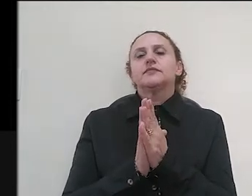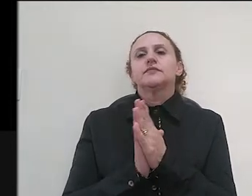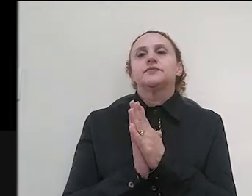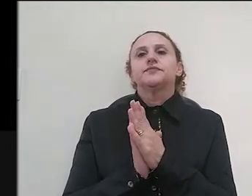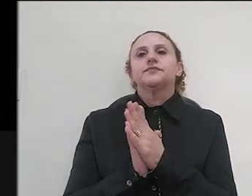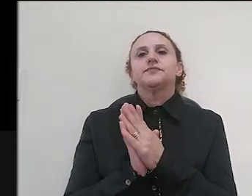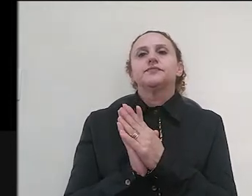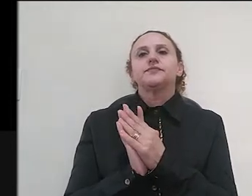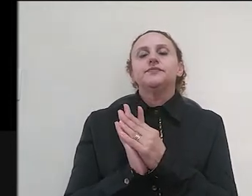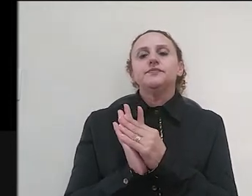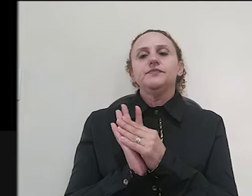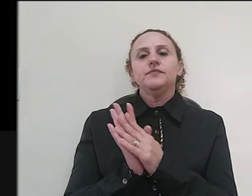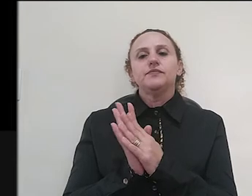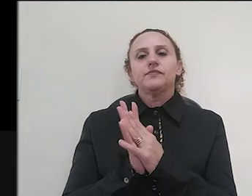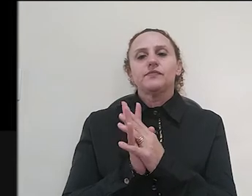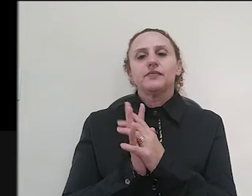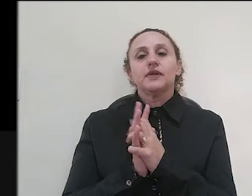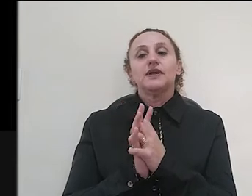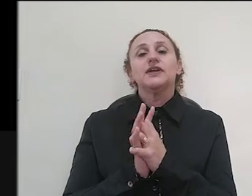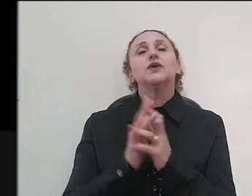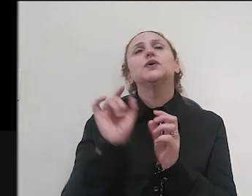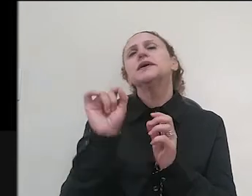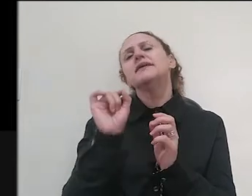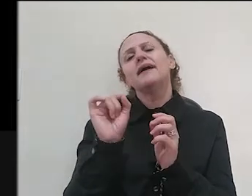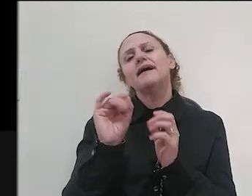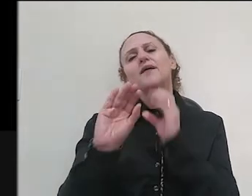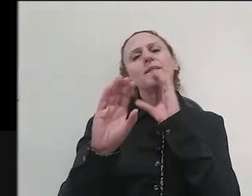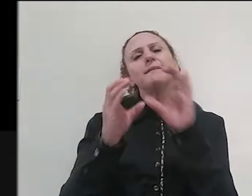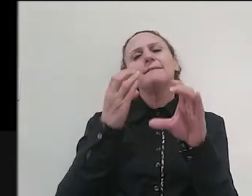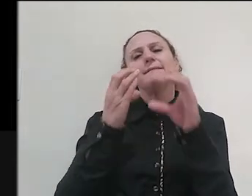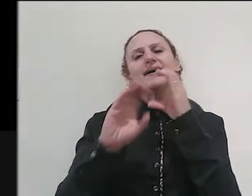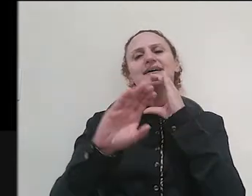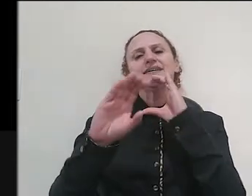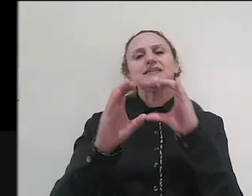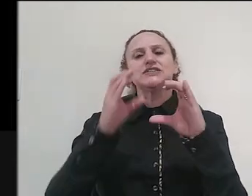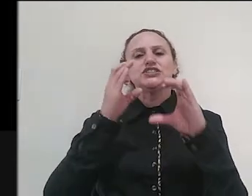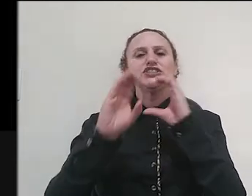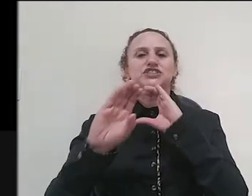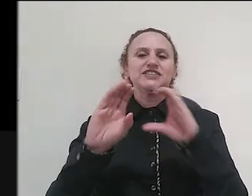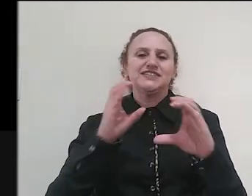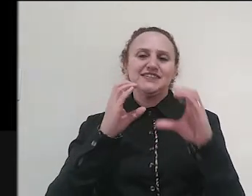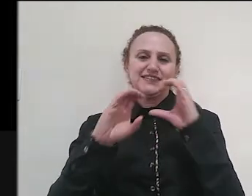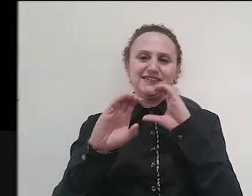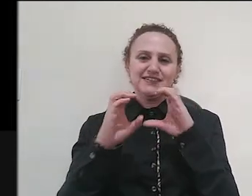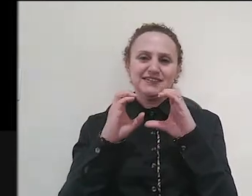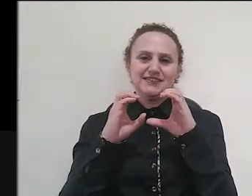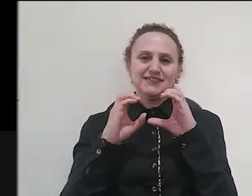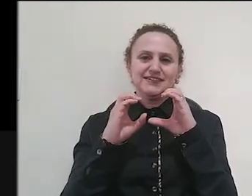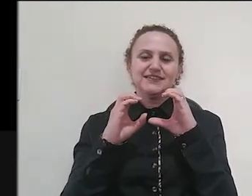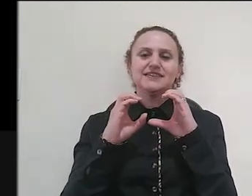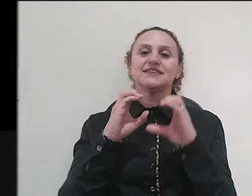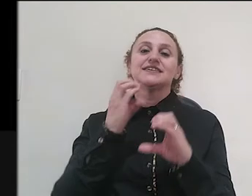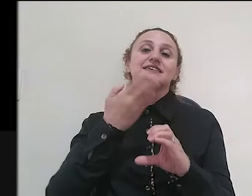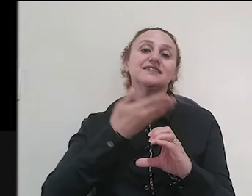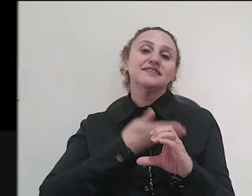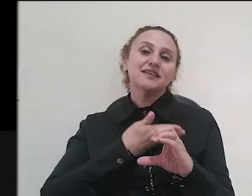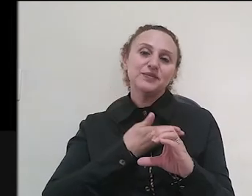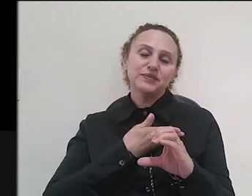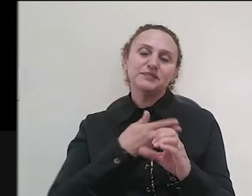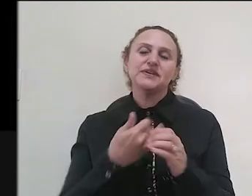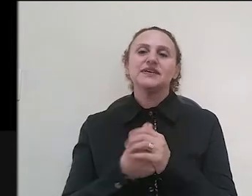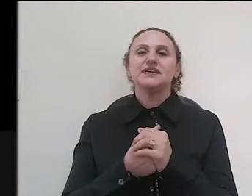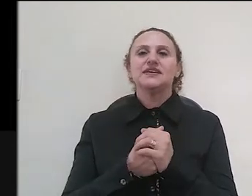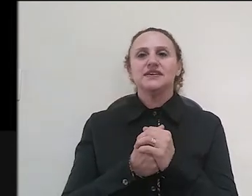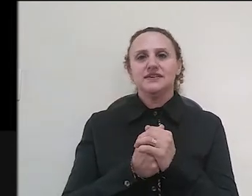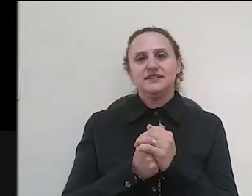E aí, o que seria uma cantiga de amigo, né? Eu trouxe aqui uma do Dom Sancho I, que também foi um rei português, e